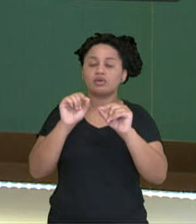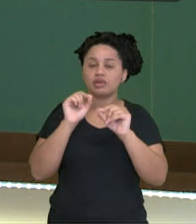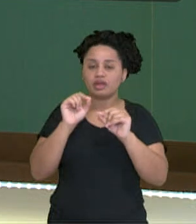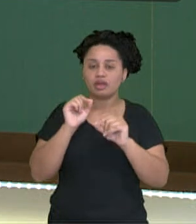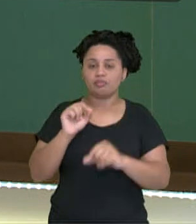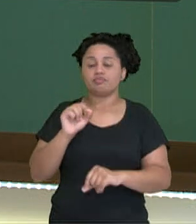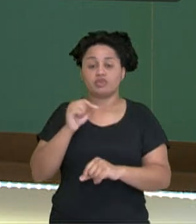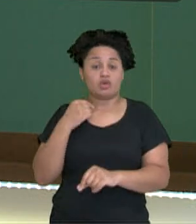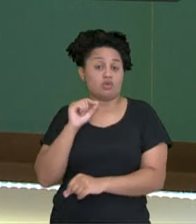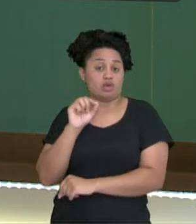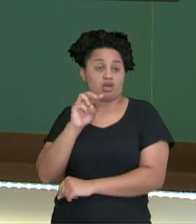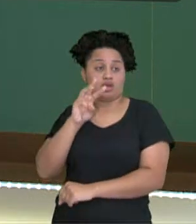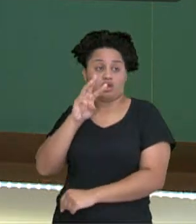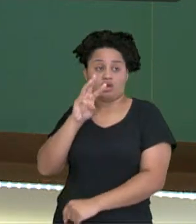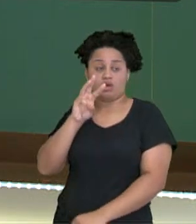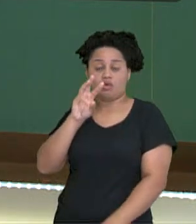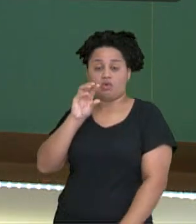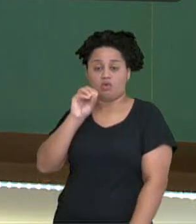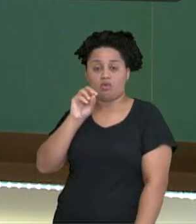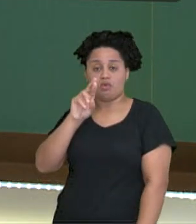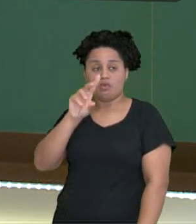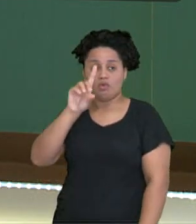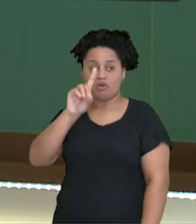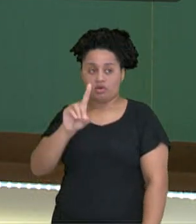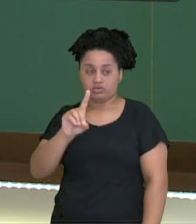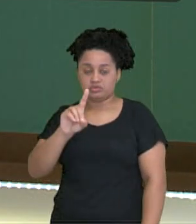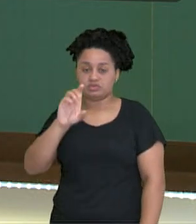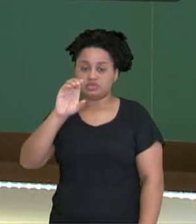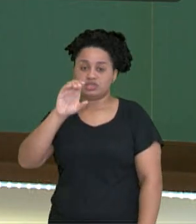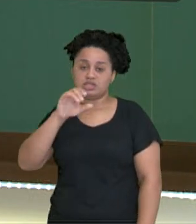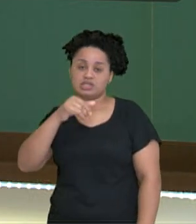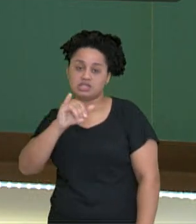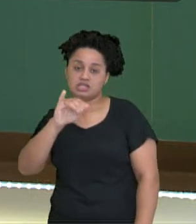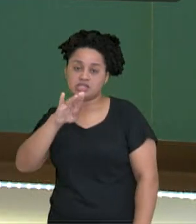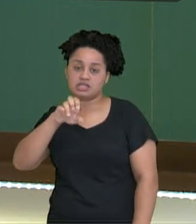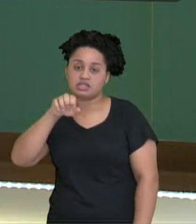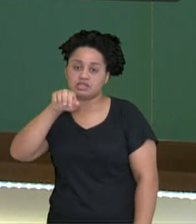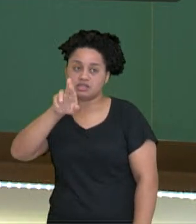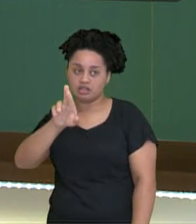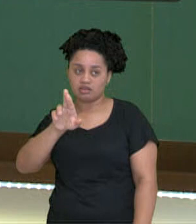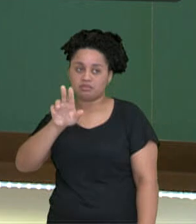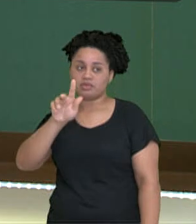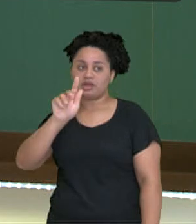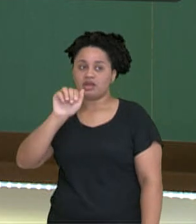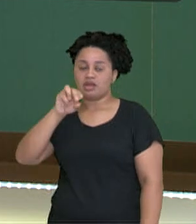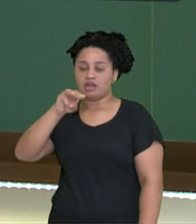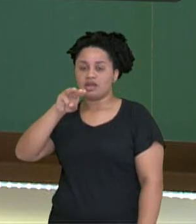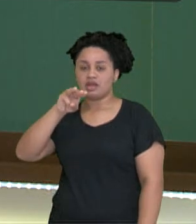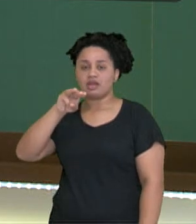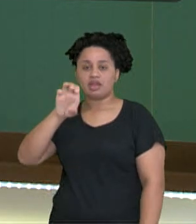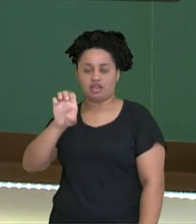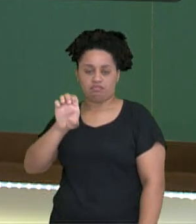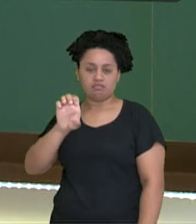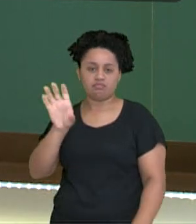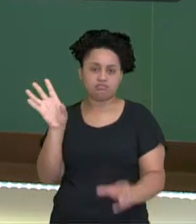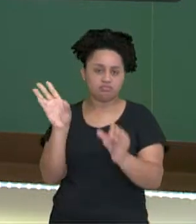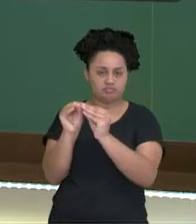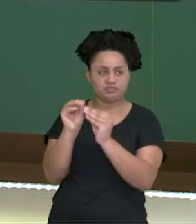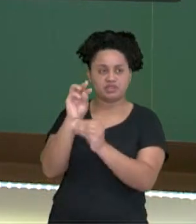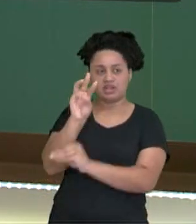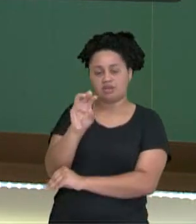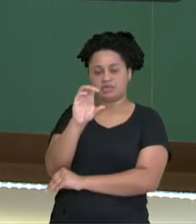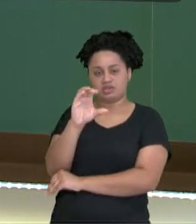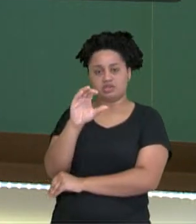Cyber Game, o WCG, que foi uma das maiores organizações